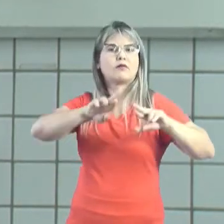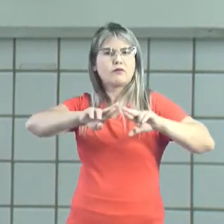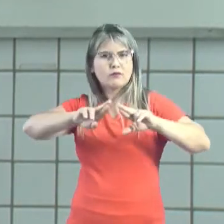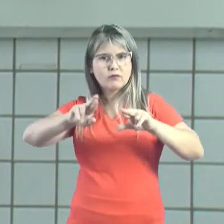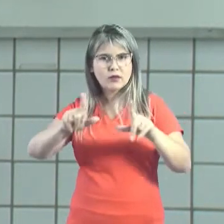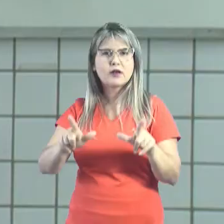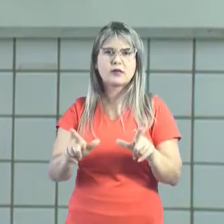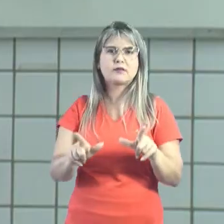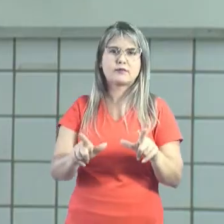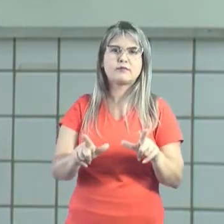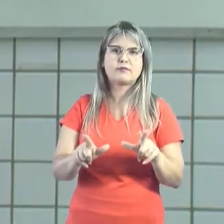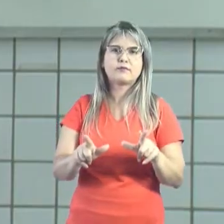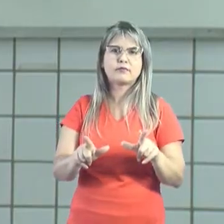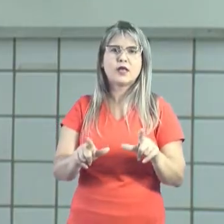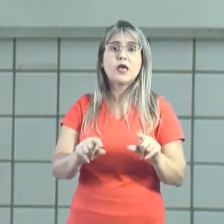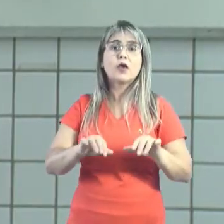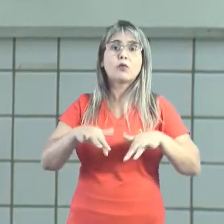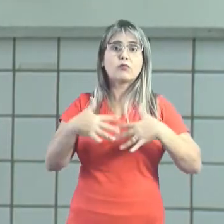a